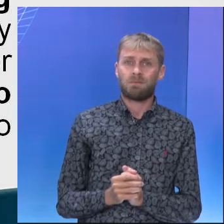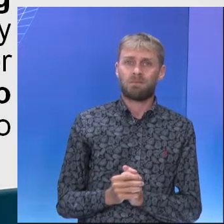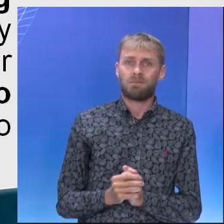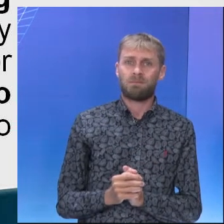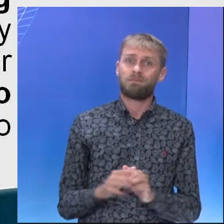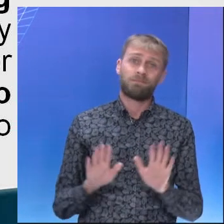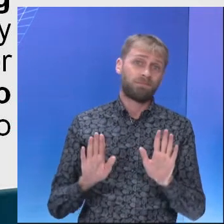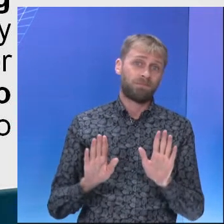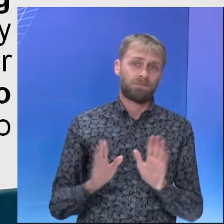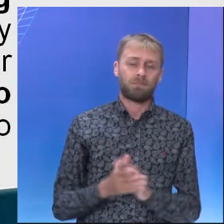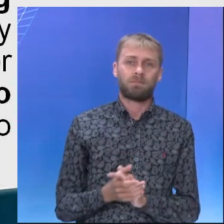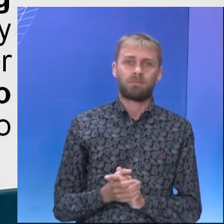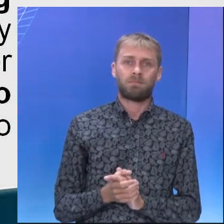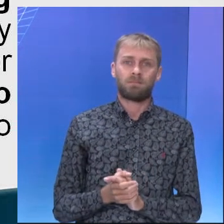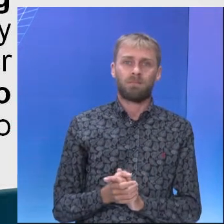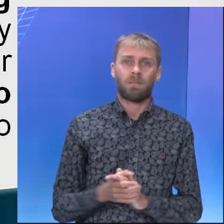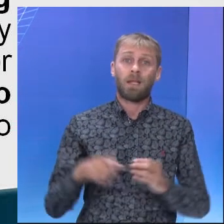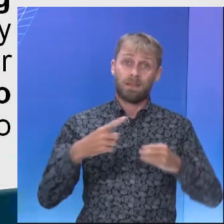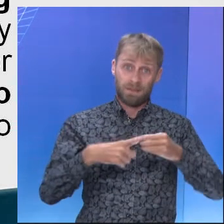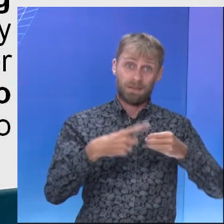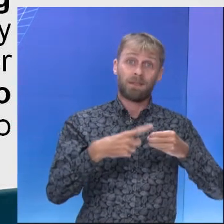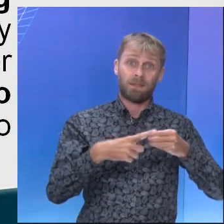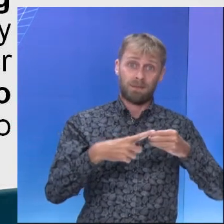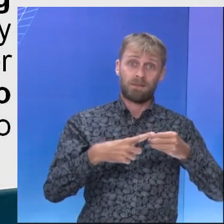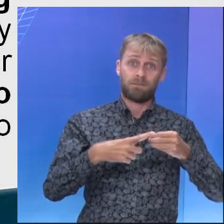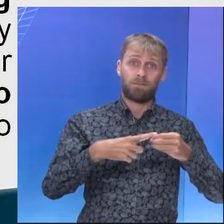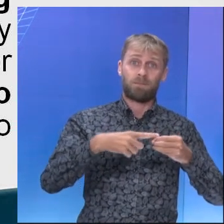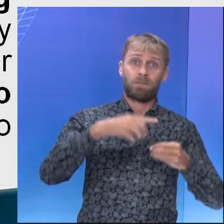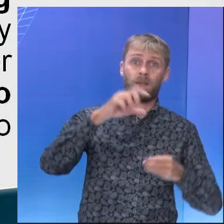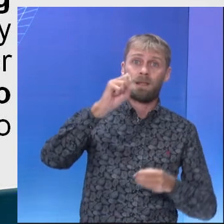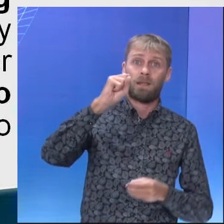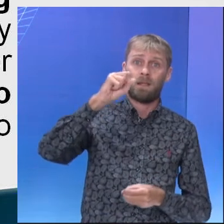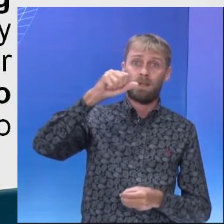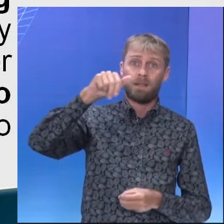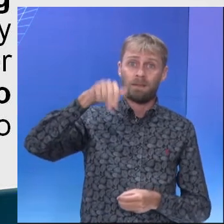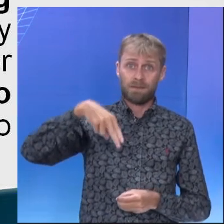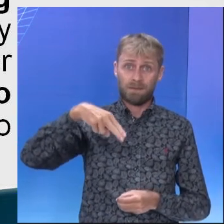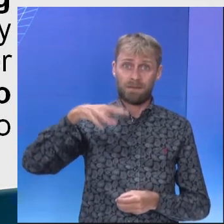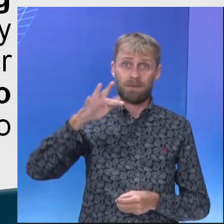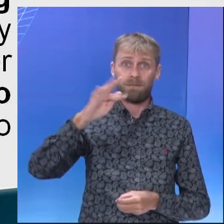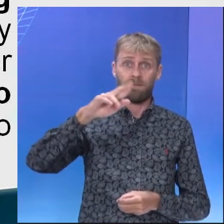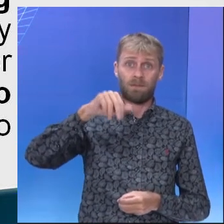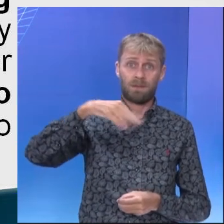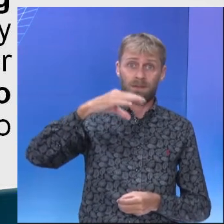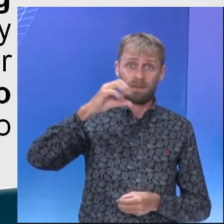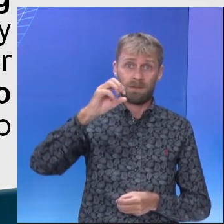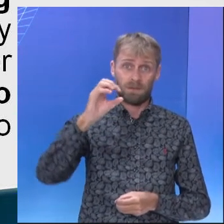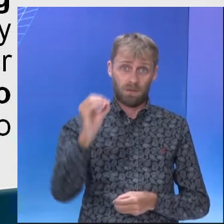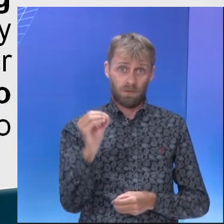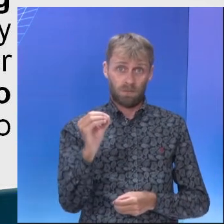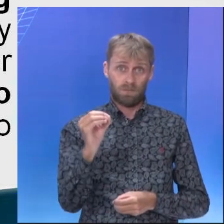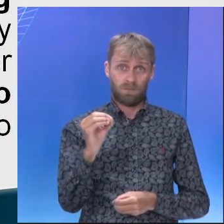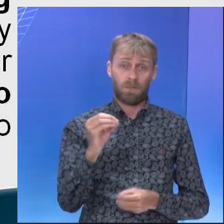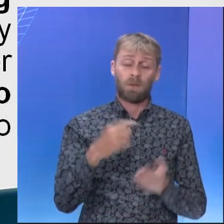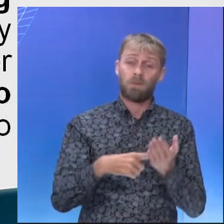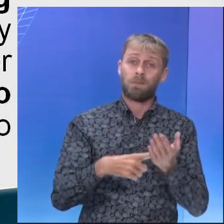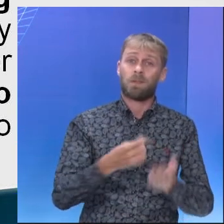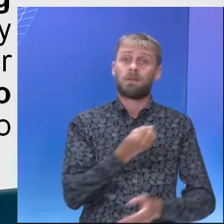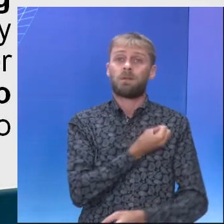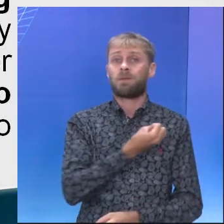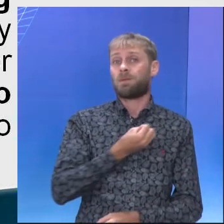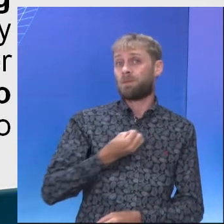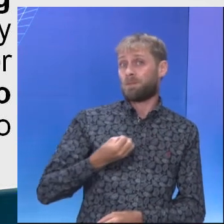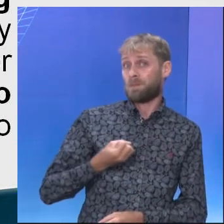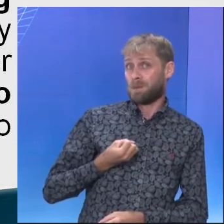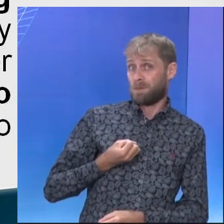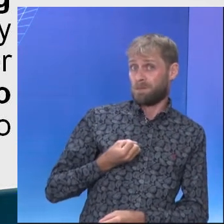não, vou parar por aqui, olha só. São Francisco, nome de cidade. Precisa de tradução? Não. According to, de